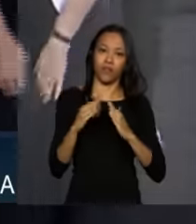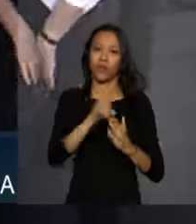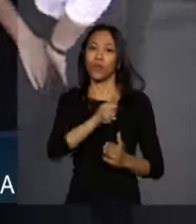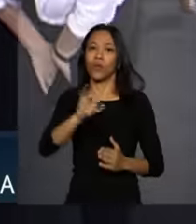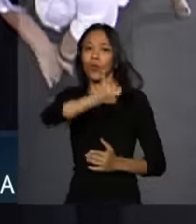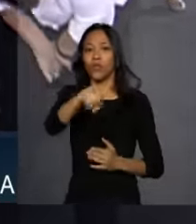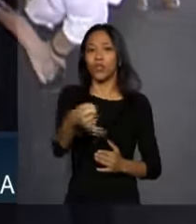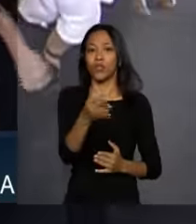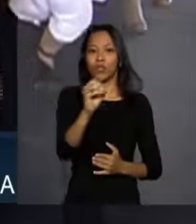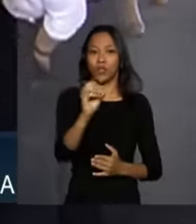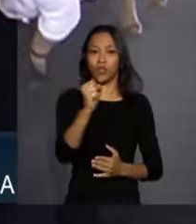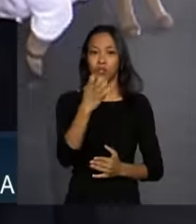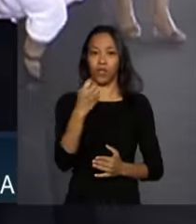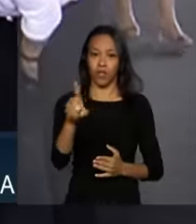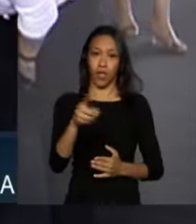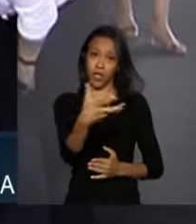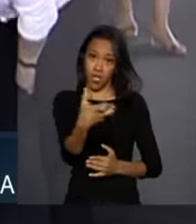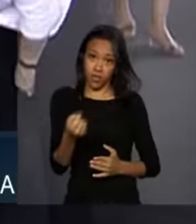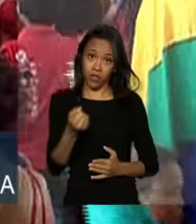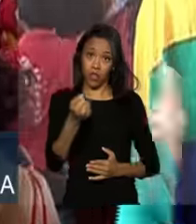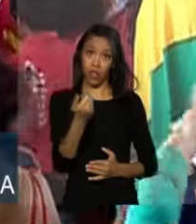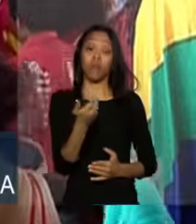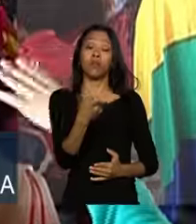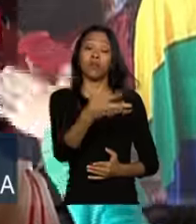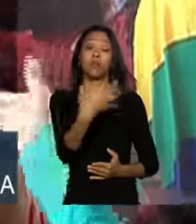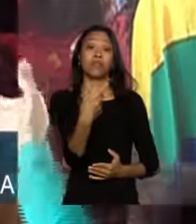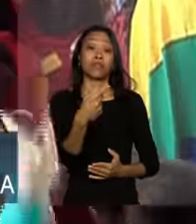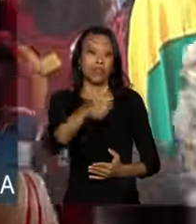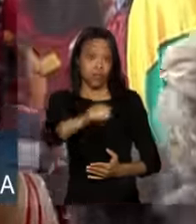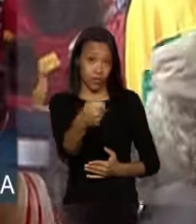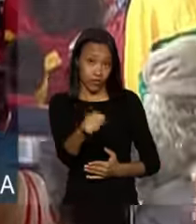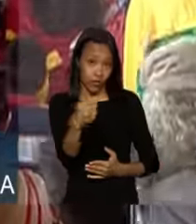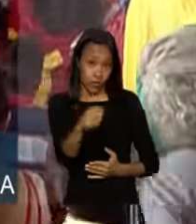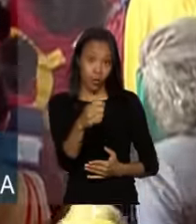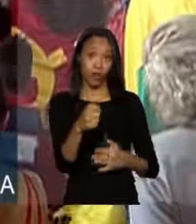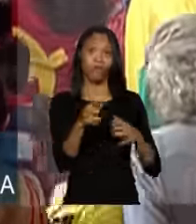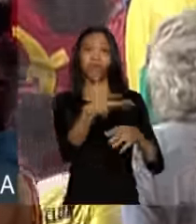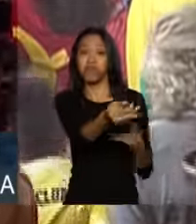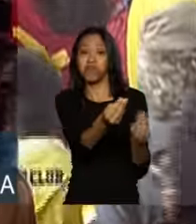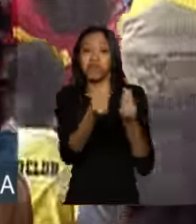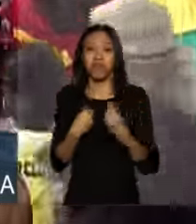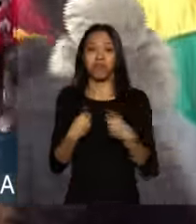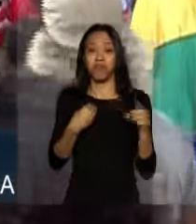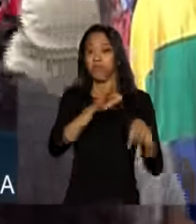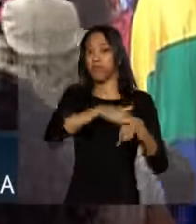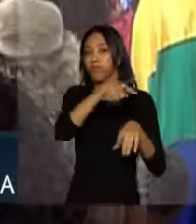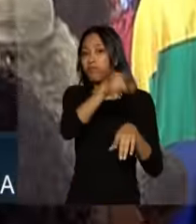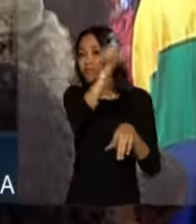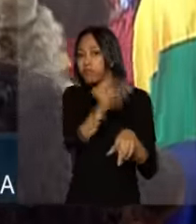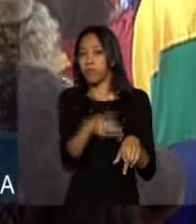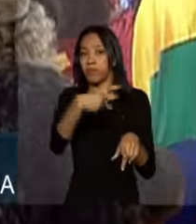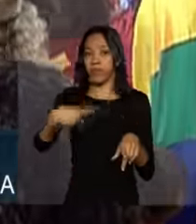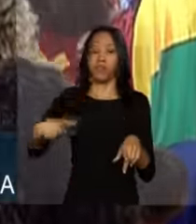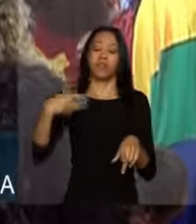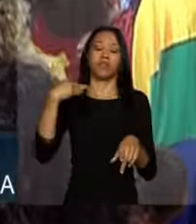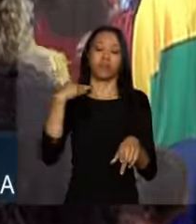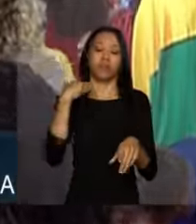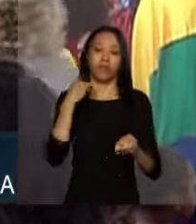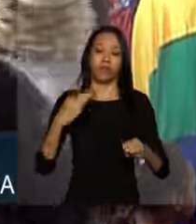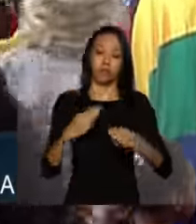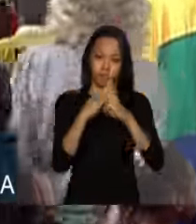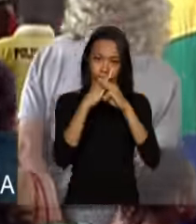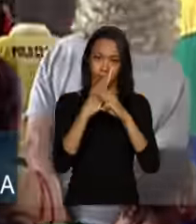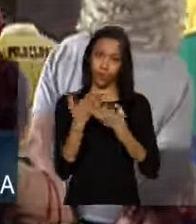Félix, que recebeu das mãos da presidenta da Caixa Econômica Federal, Miriam Belchior, a chave da nova casa.